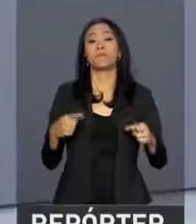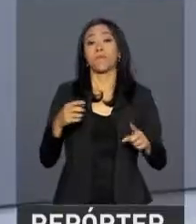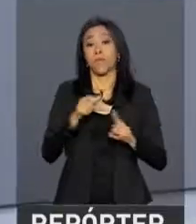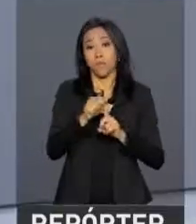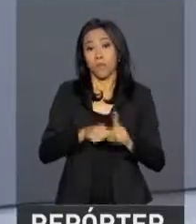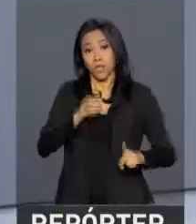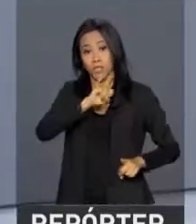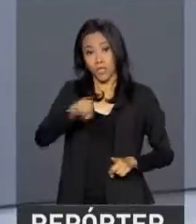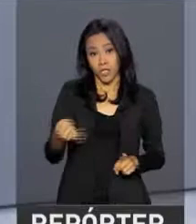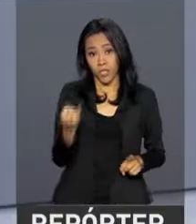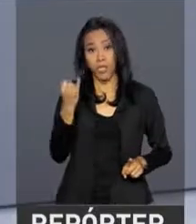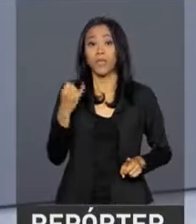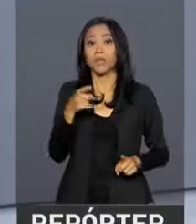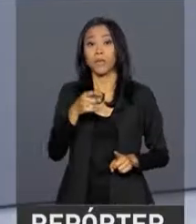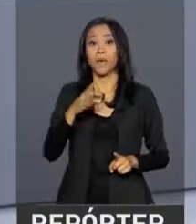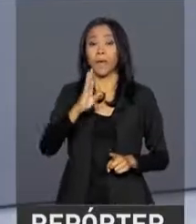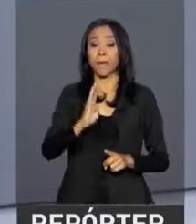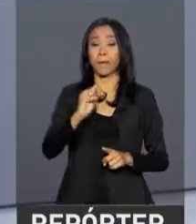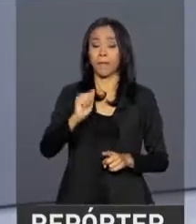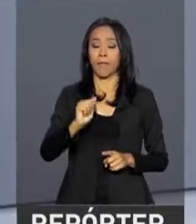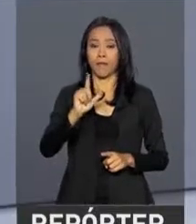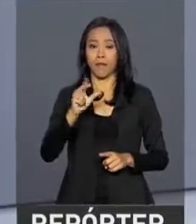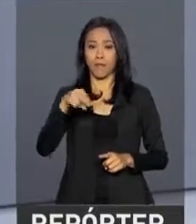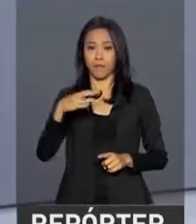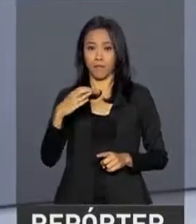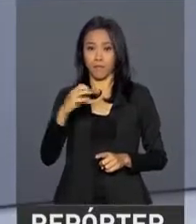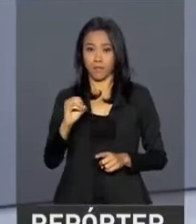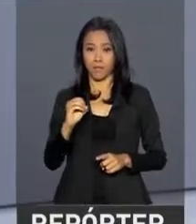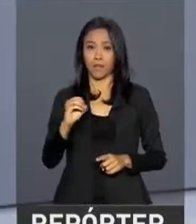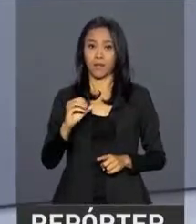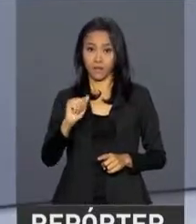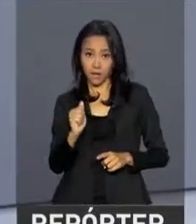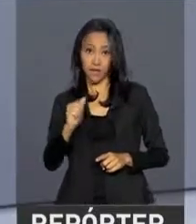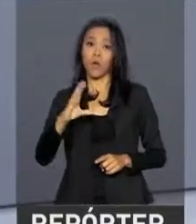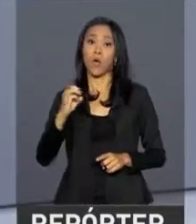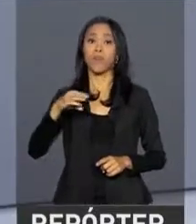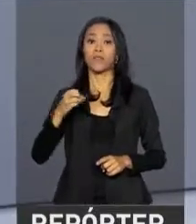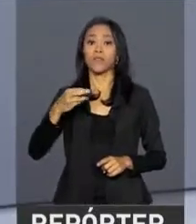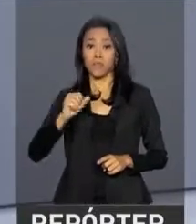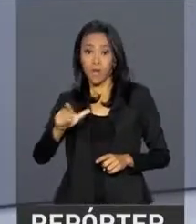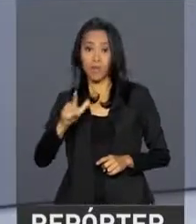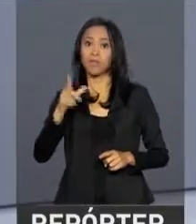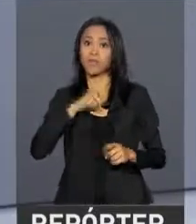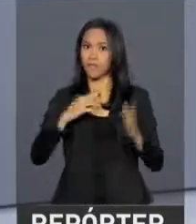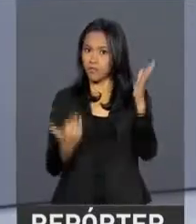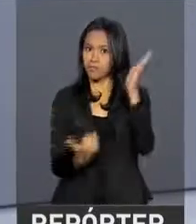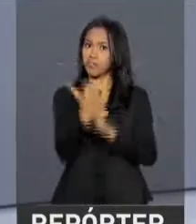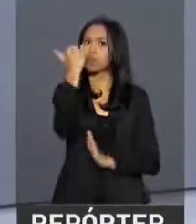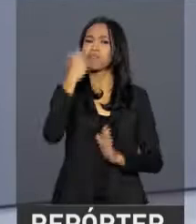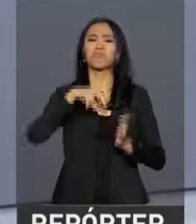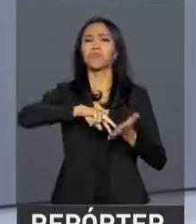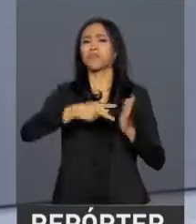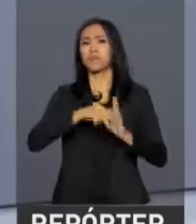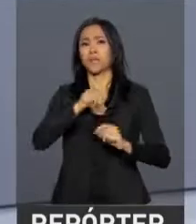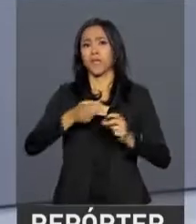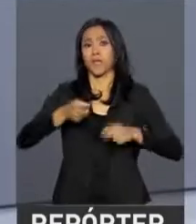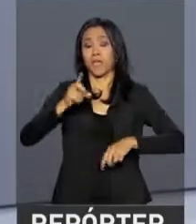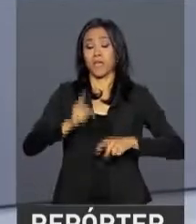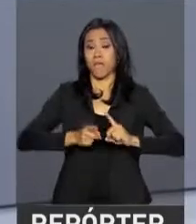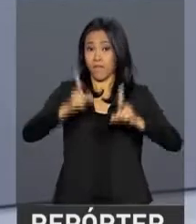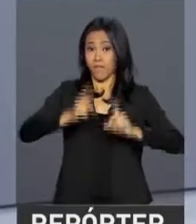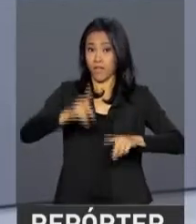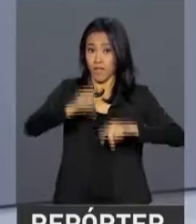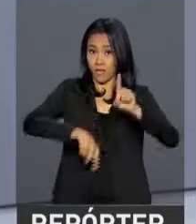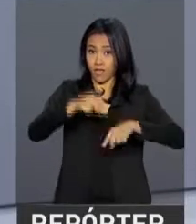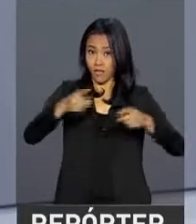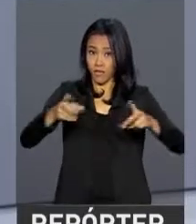balança comercial teve superávit isso significa que no período as exportações brasileiras superaram as importações foi o melhor